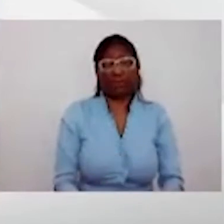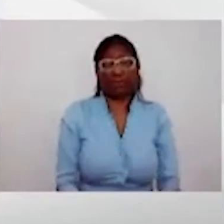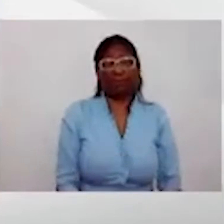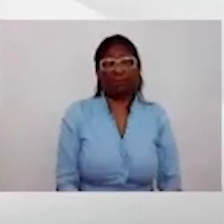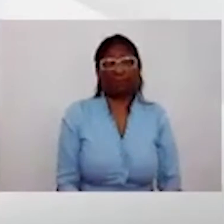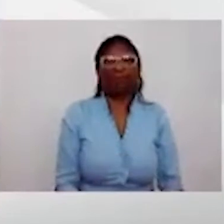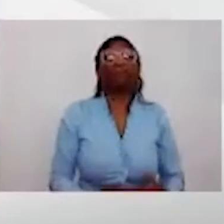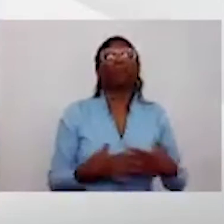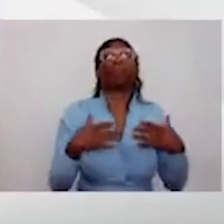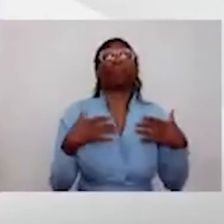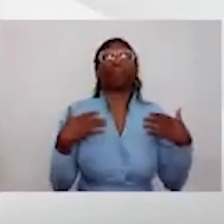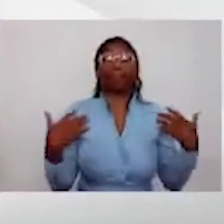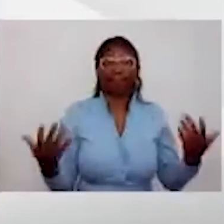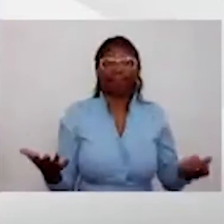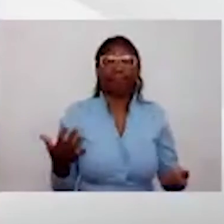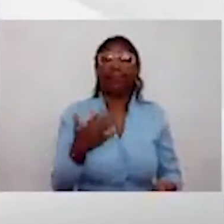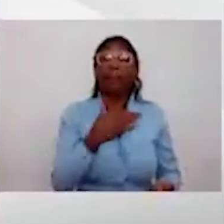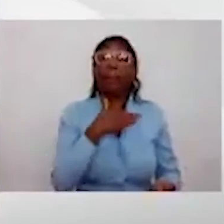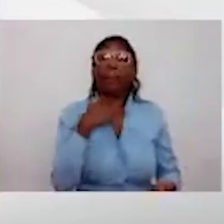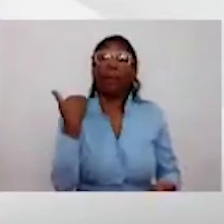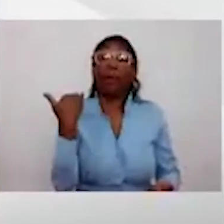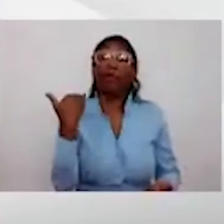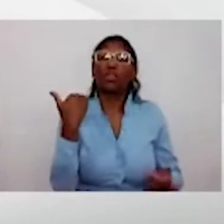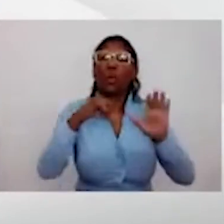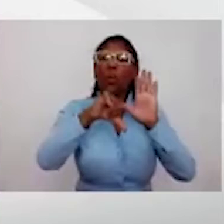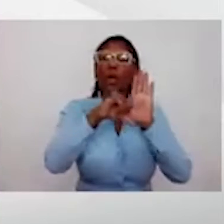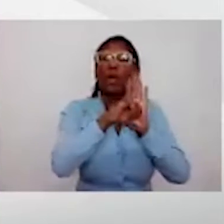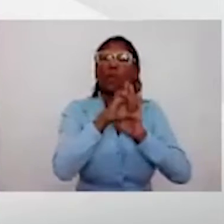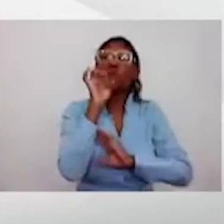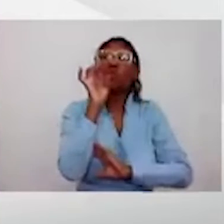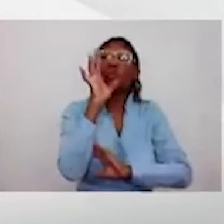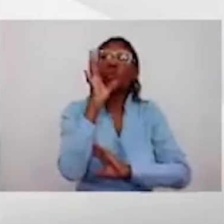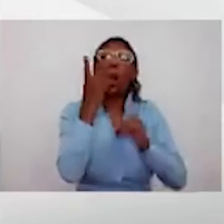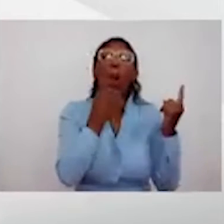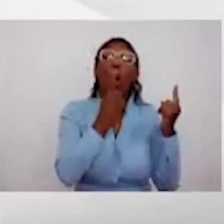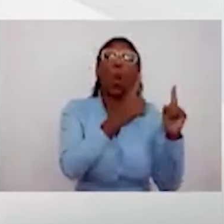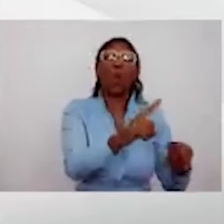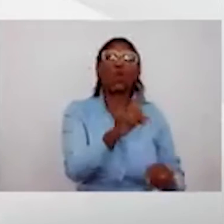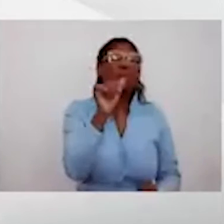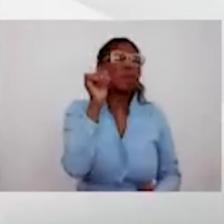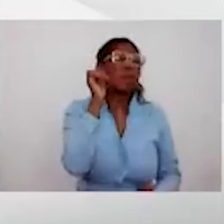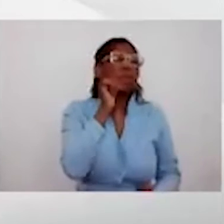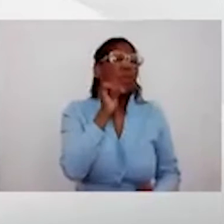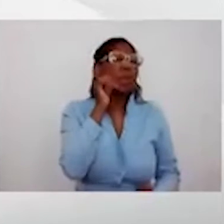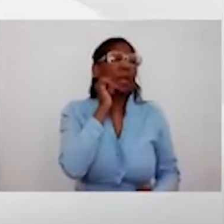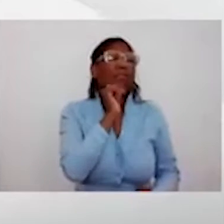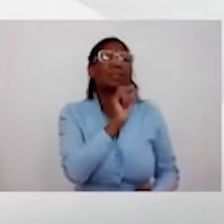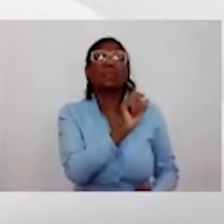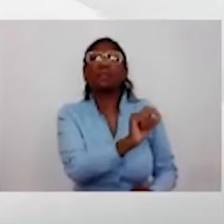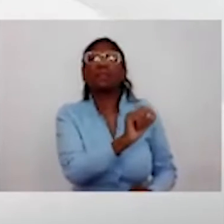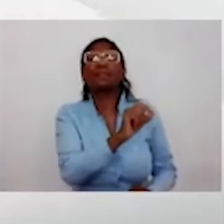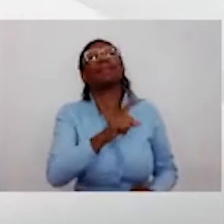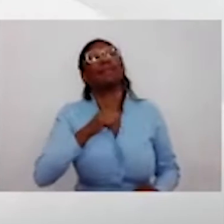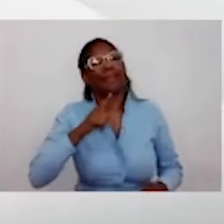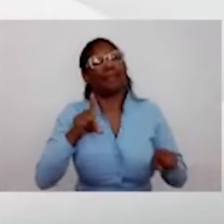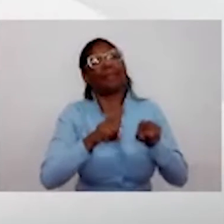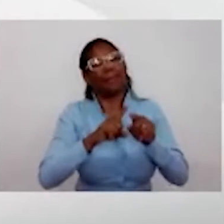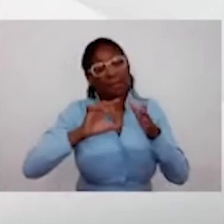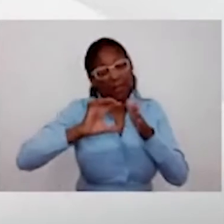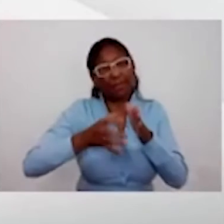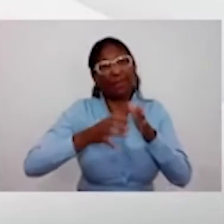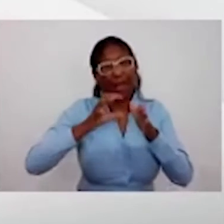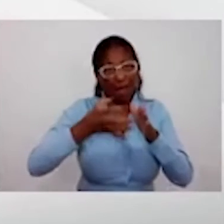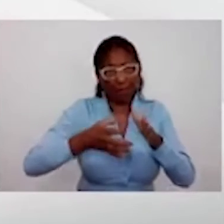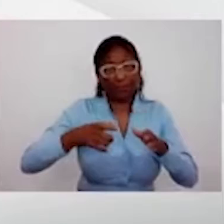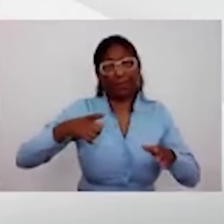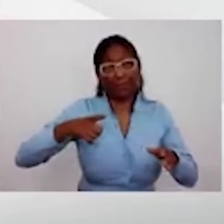E feminicídios, que é um tipo de crime que é especialmente difícil no enfrentamento, porque ele tem raízes